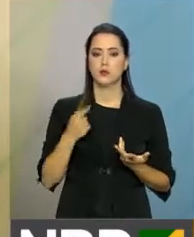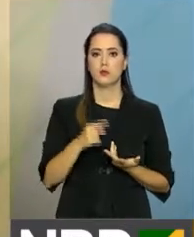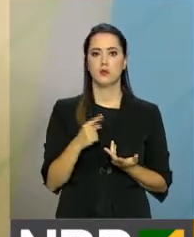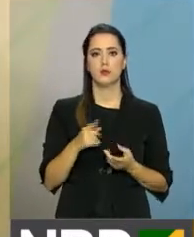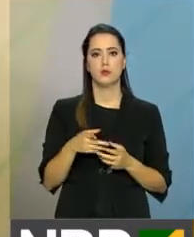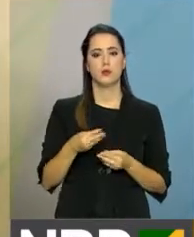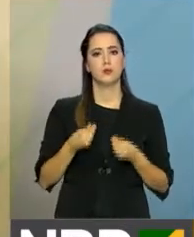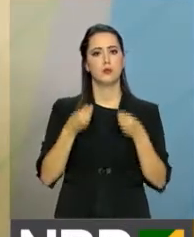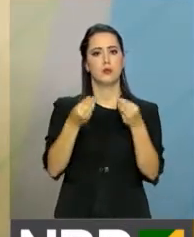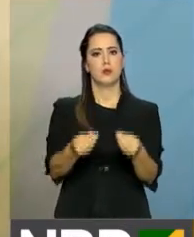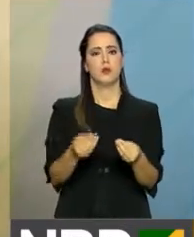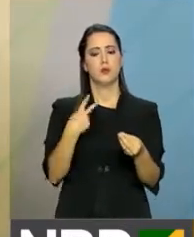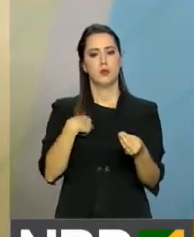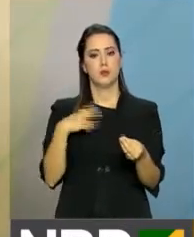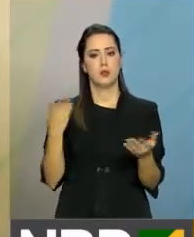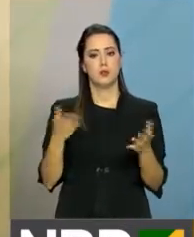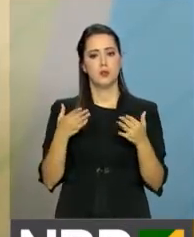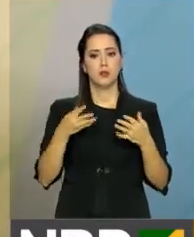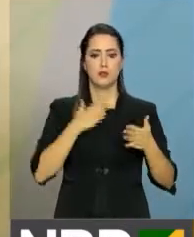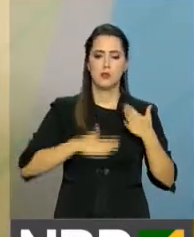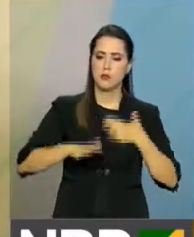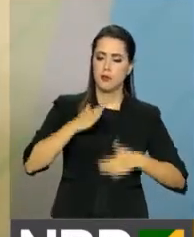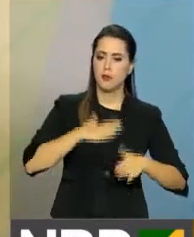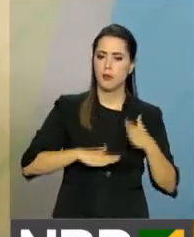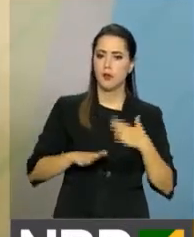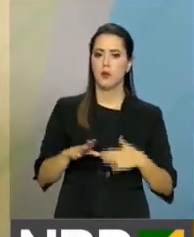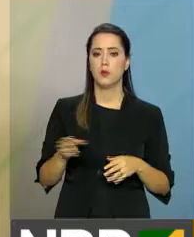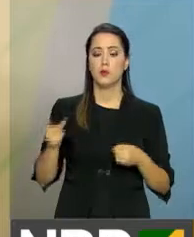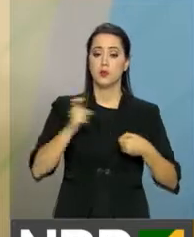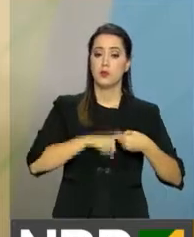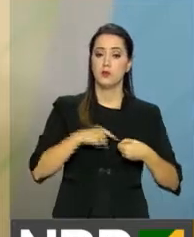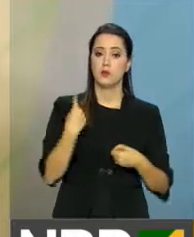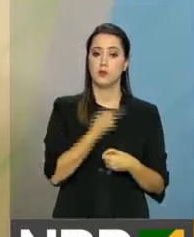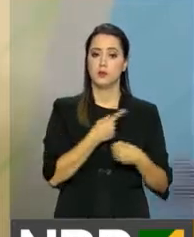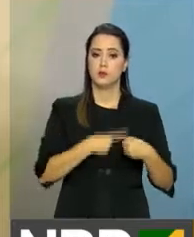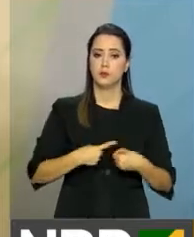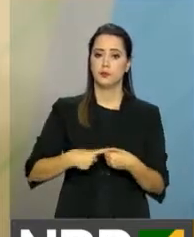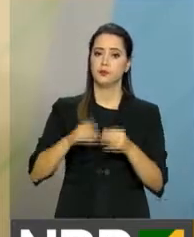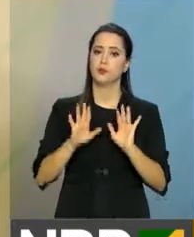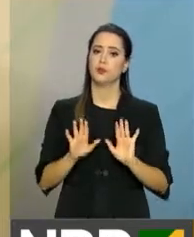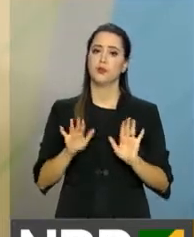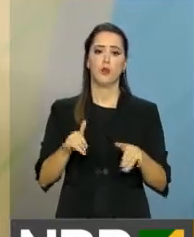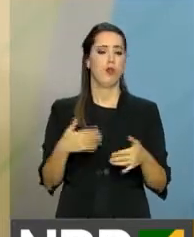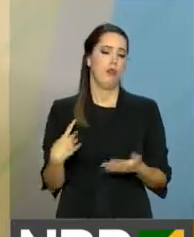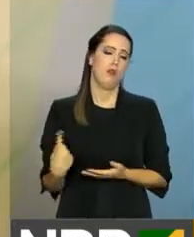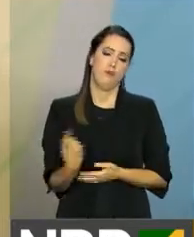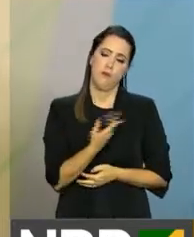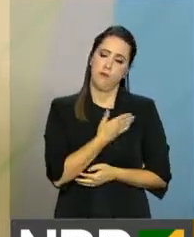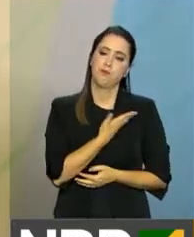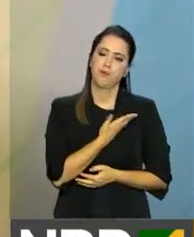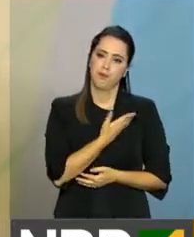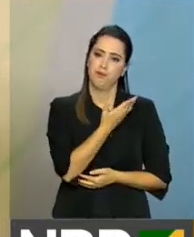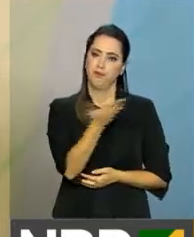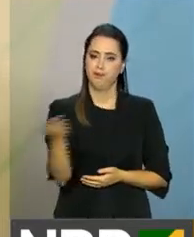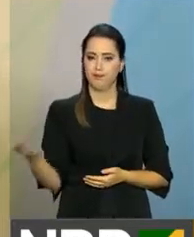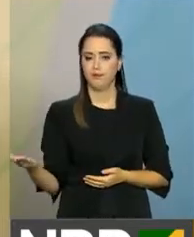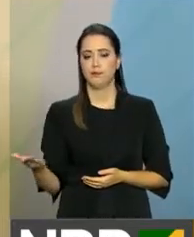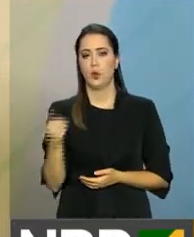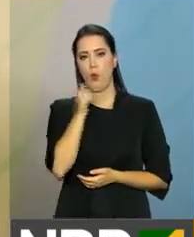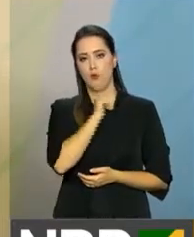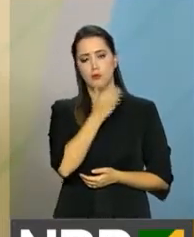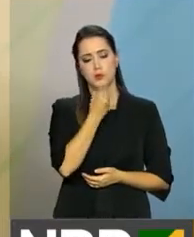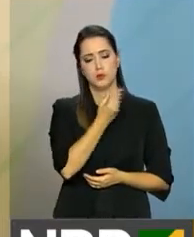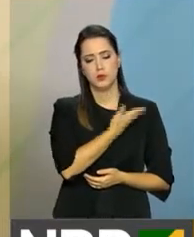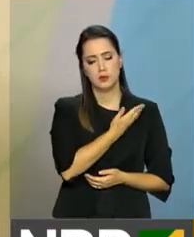trazer tranquilidade de volta às nossas cidades enfim meus amigos eu e duas amigas e eu